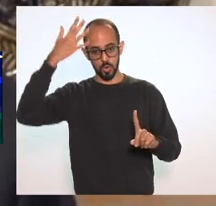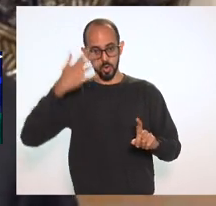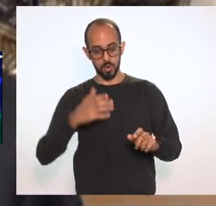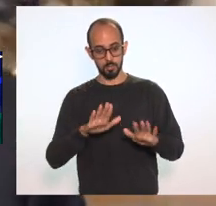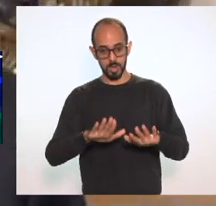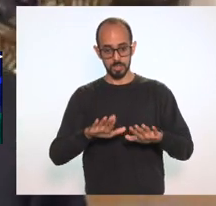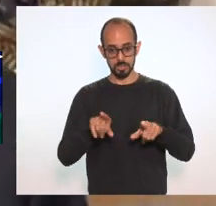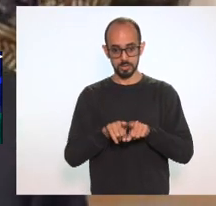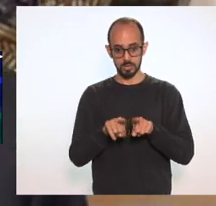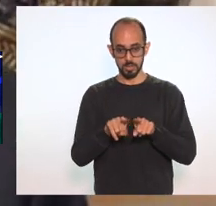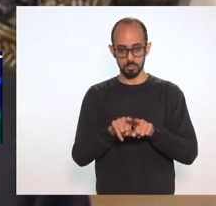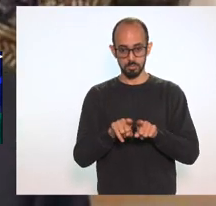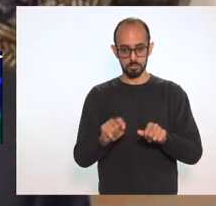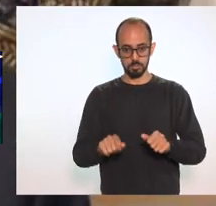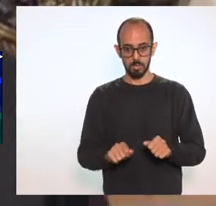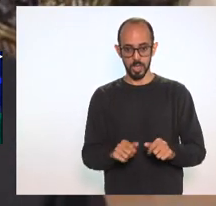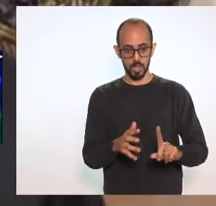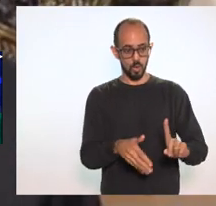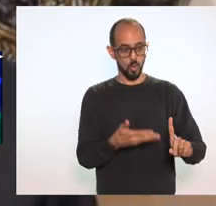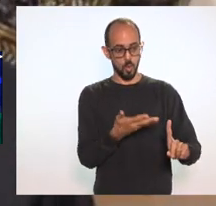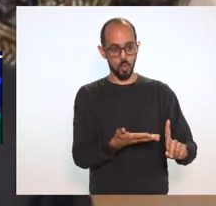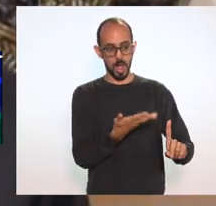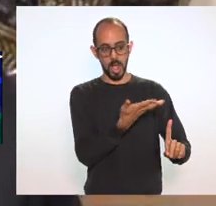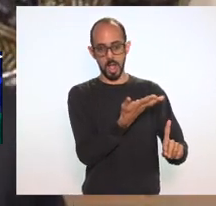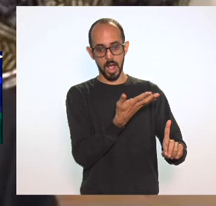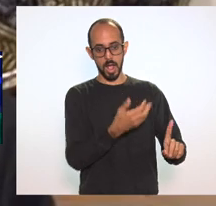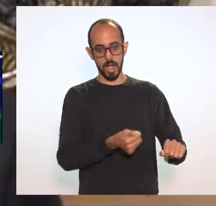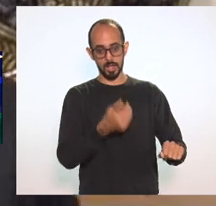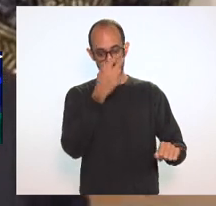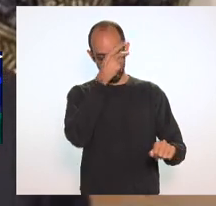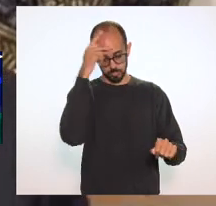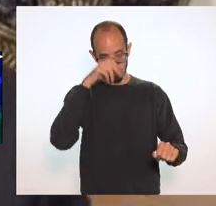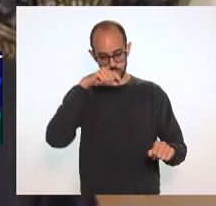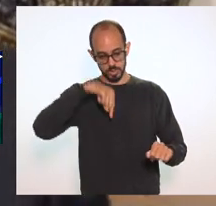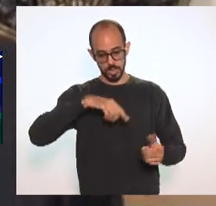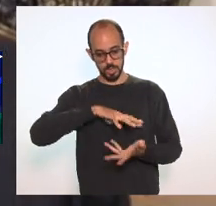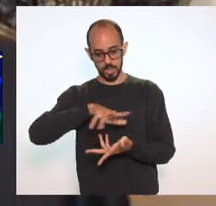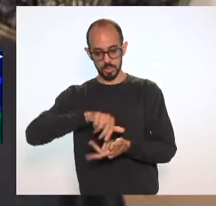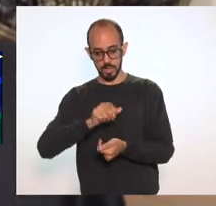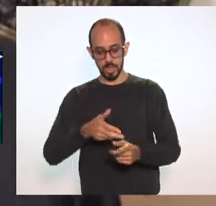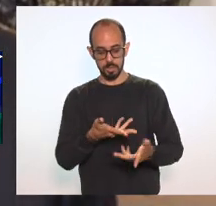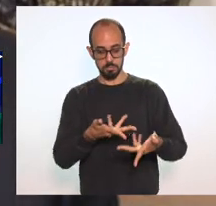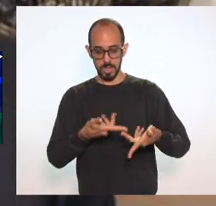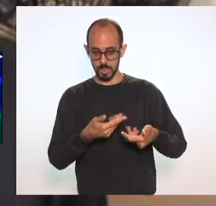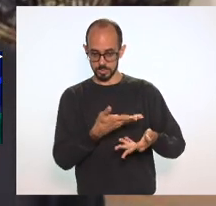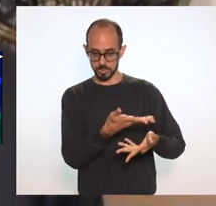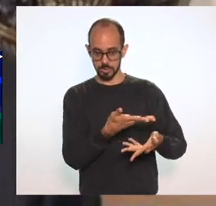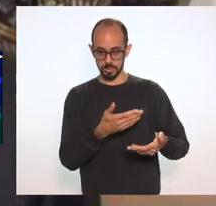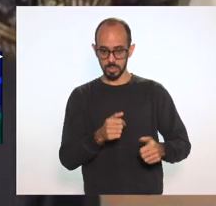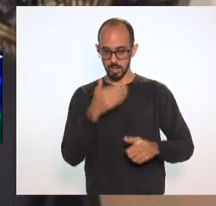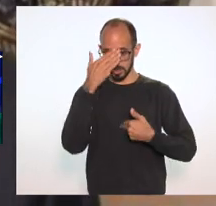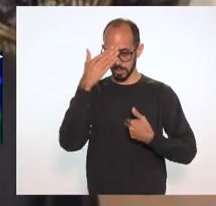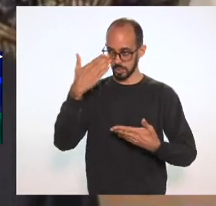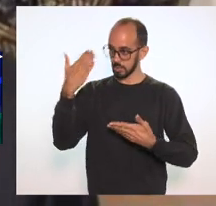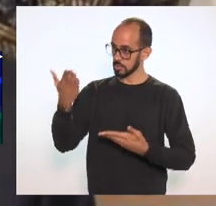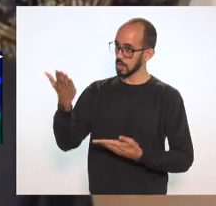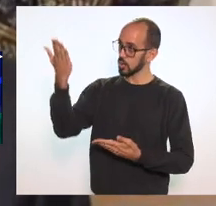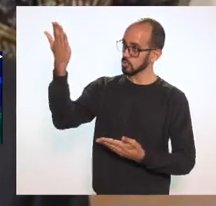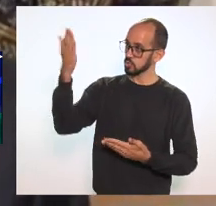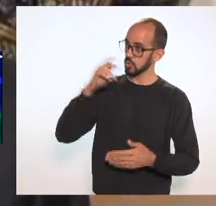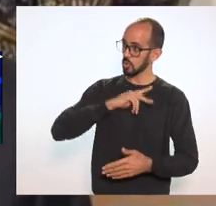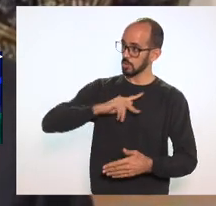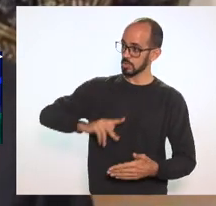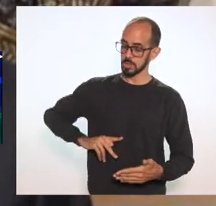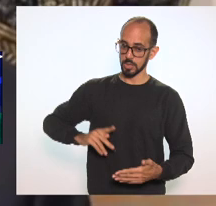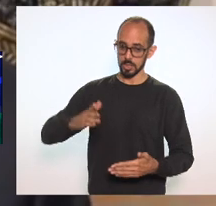honrar a aqueles aqui na terra aqui que fazem por merecer Então queria agradecer vossa excelência